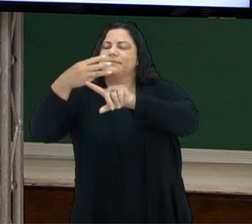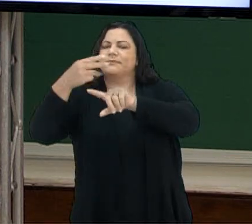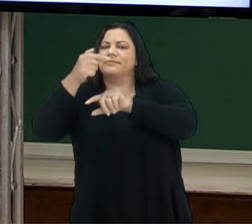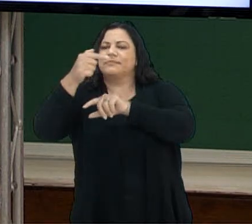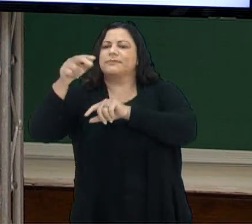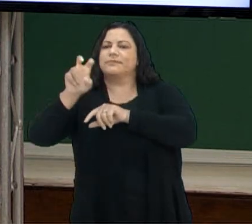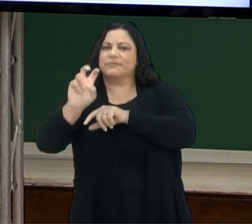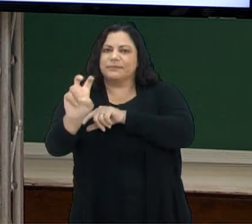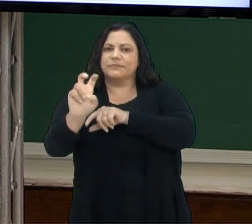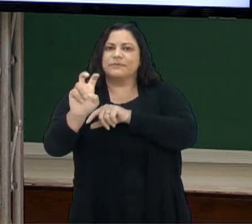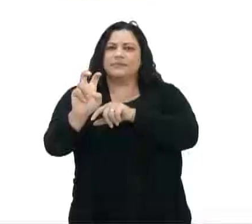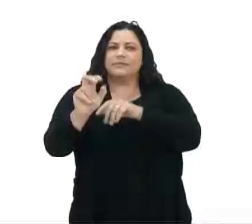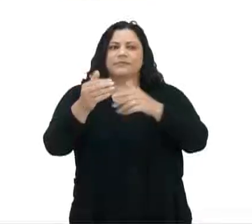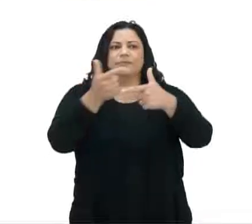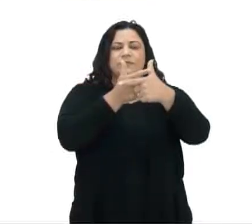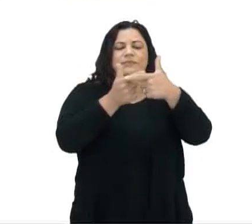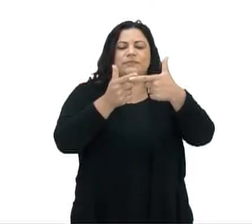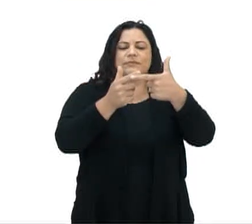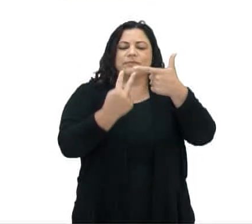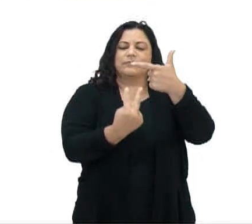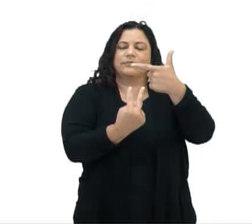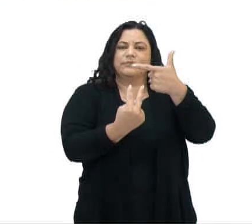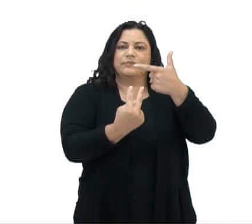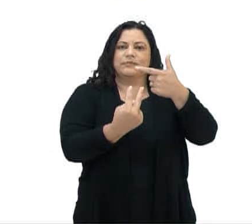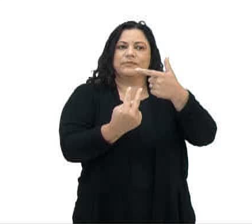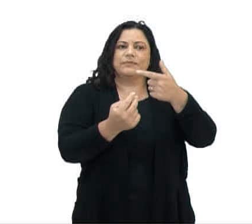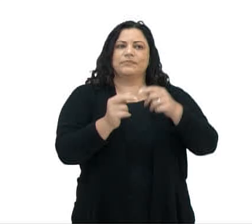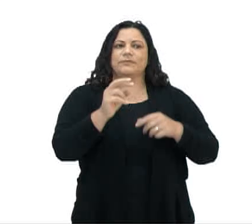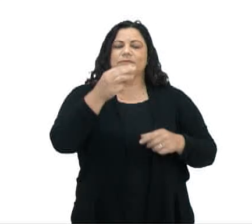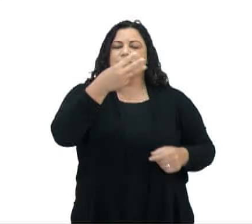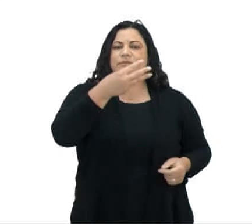75. 75 dividido por 2,